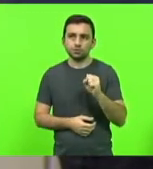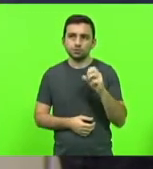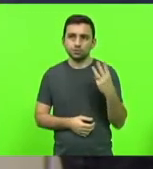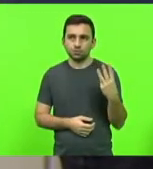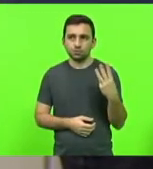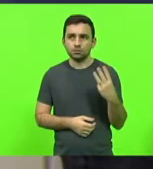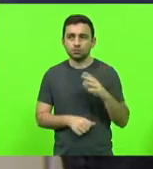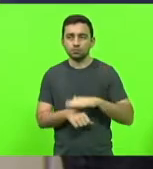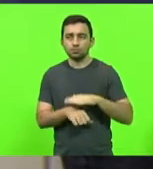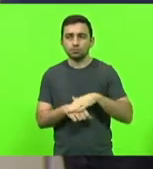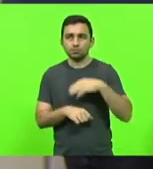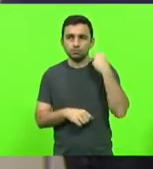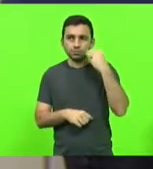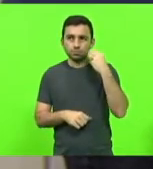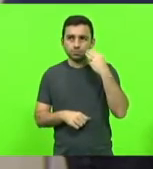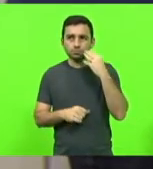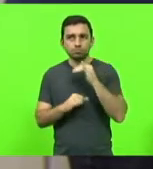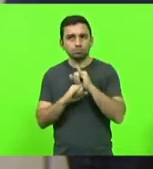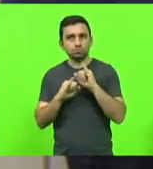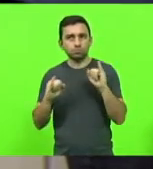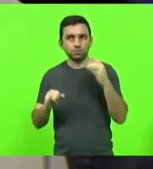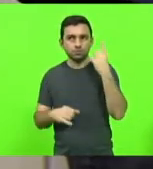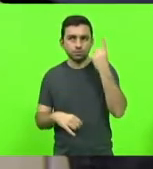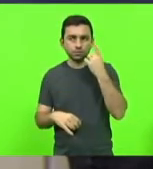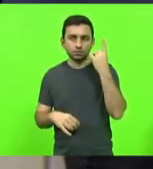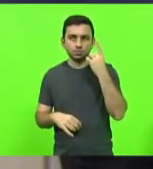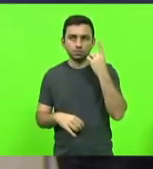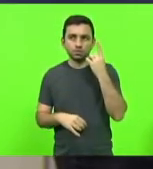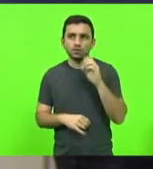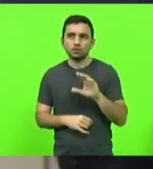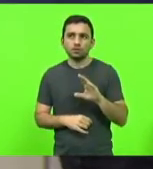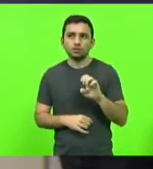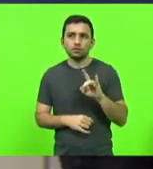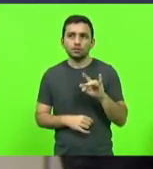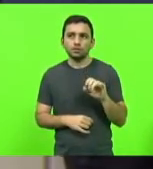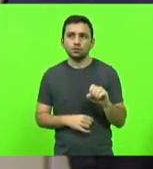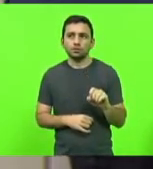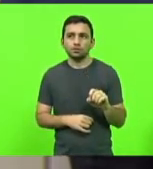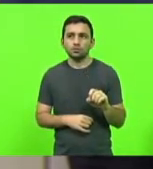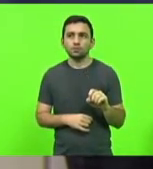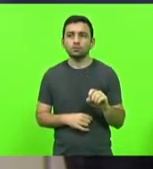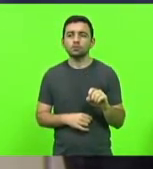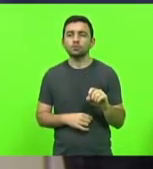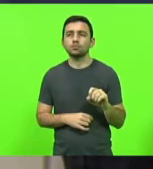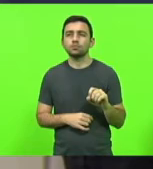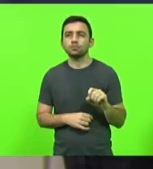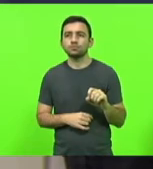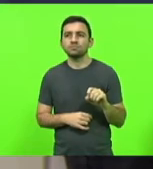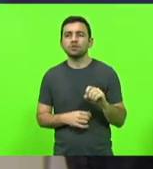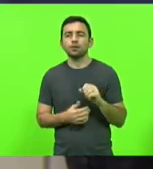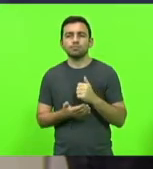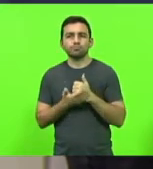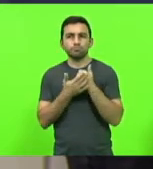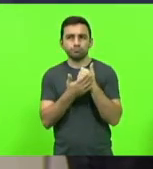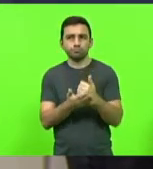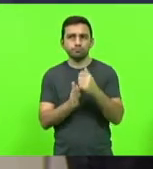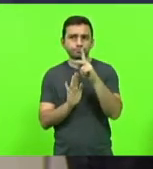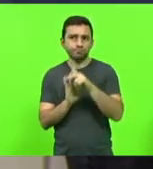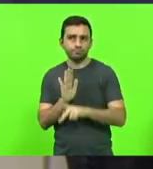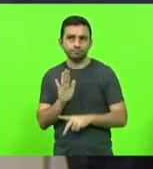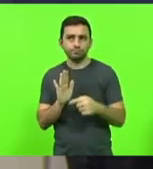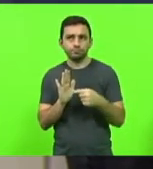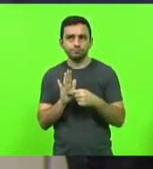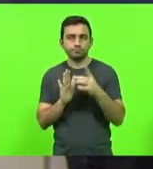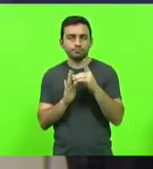deputado Márcio Machado, manifestando ao deputado federal Célio Studart apoio ao projeto de